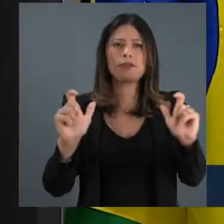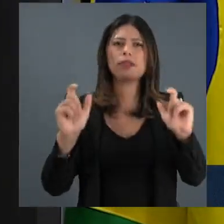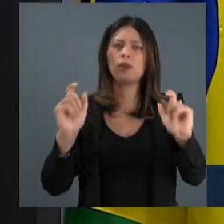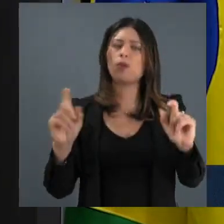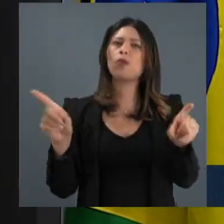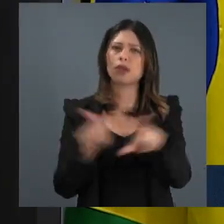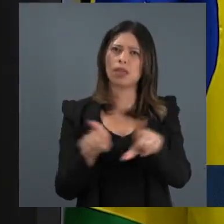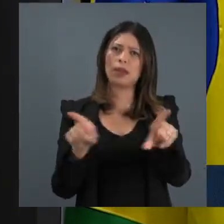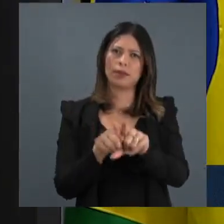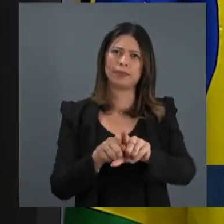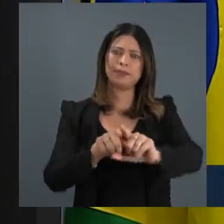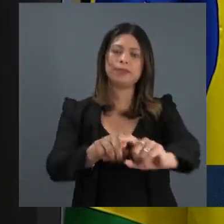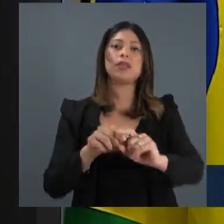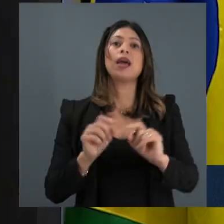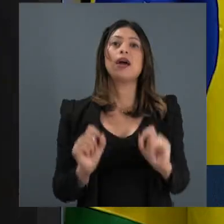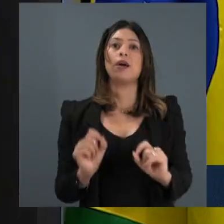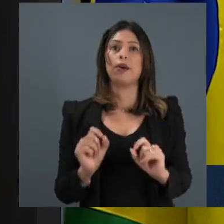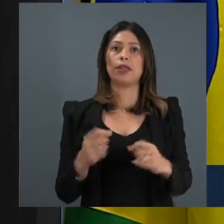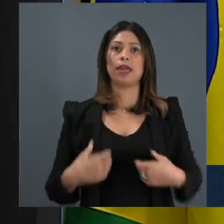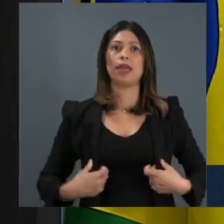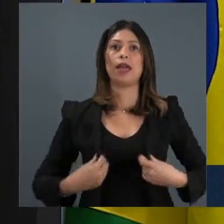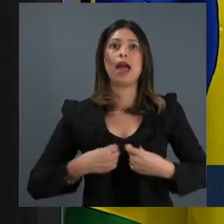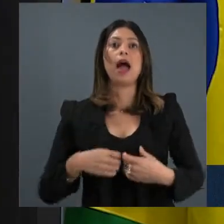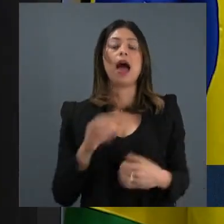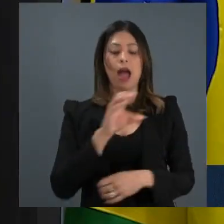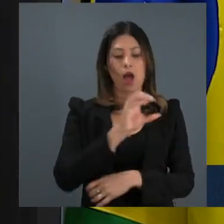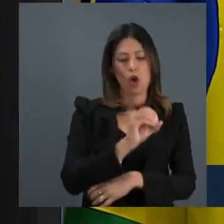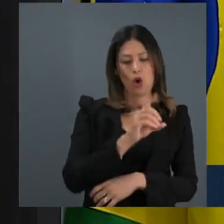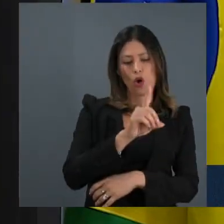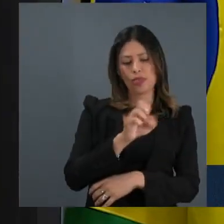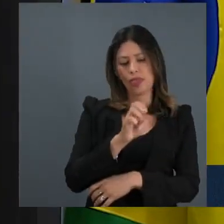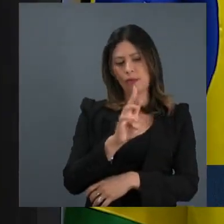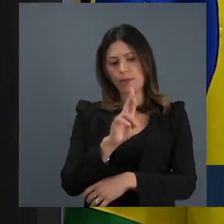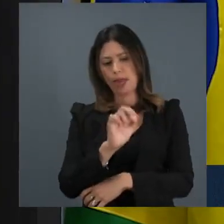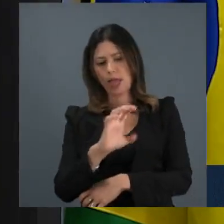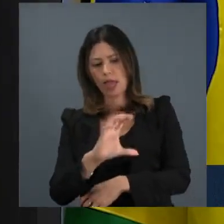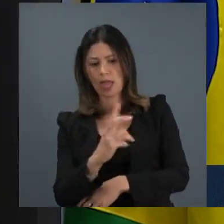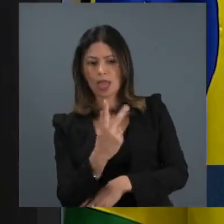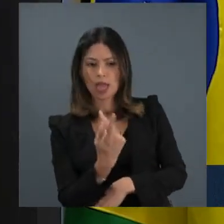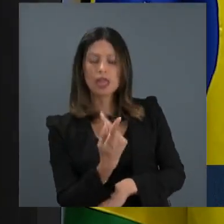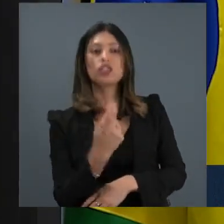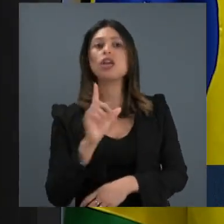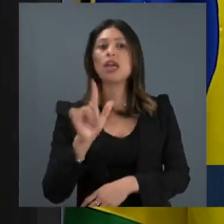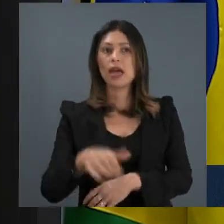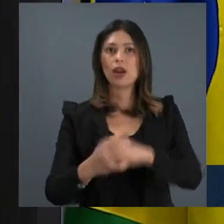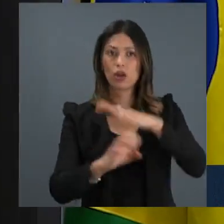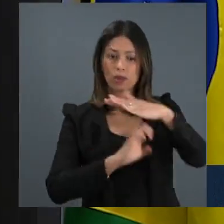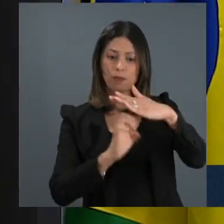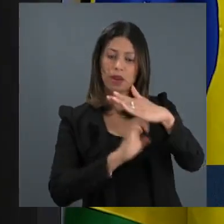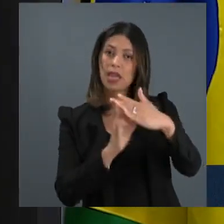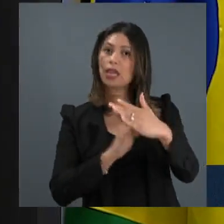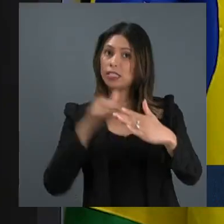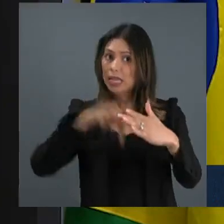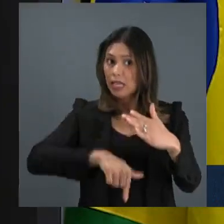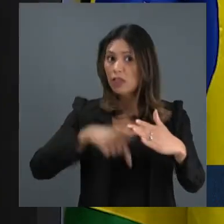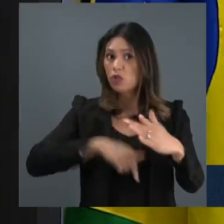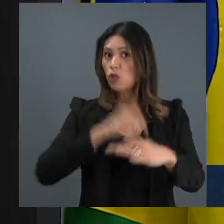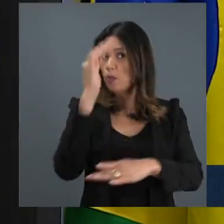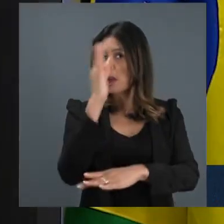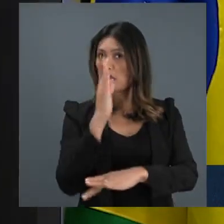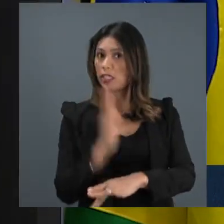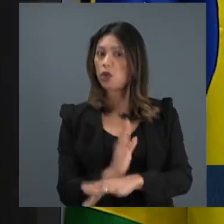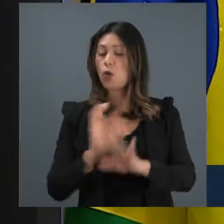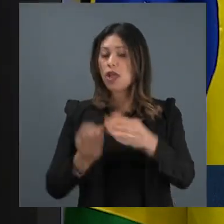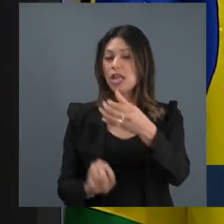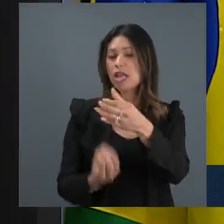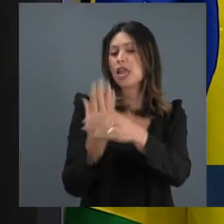foi tanta que levou a Odebrecht, uma das maiores empresas do Brasil, a ter que implantar um departamento